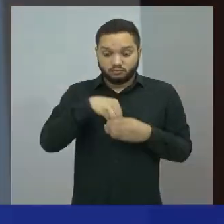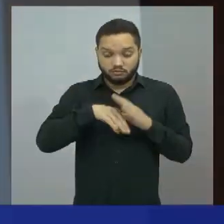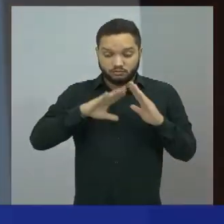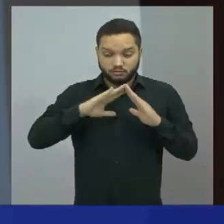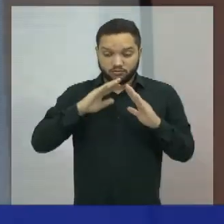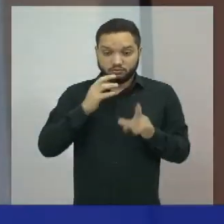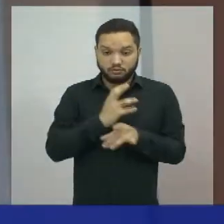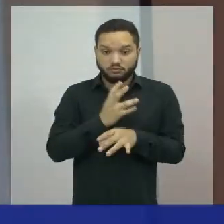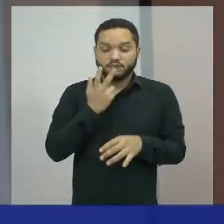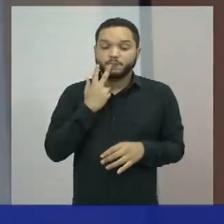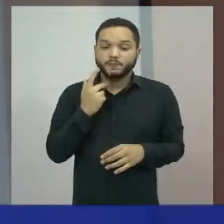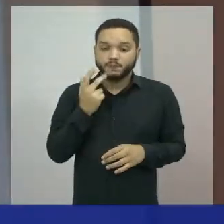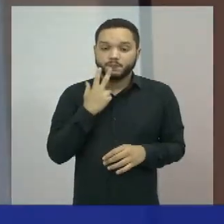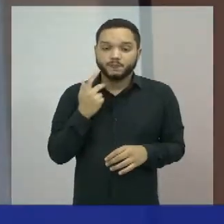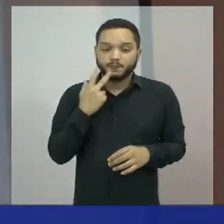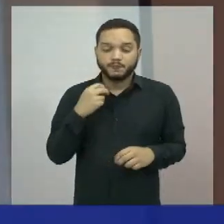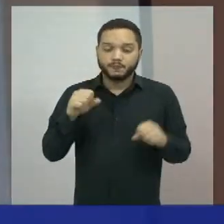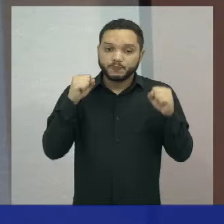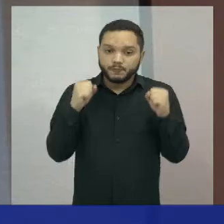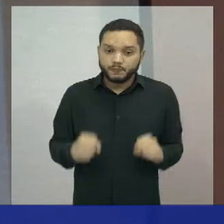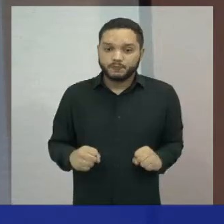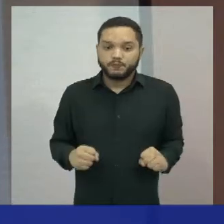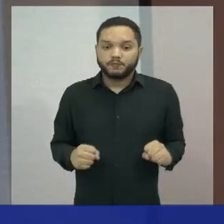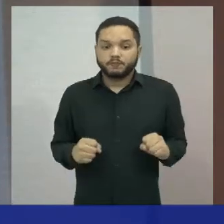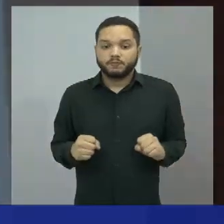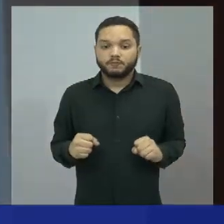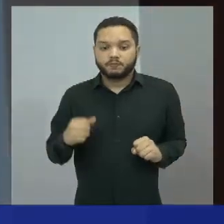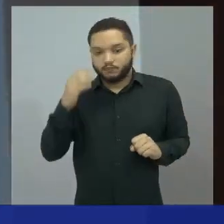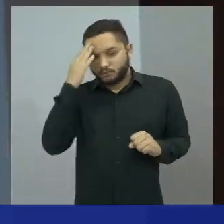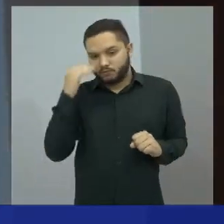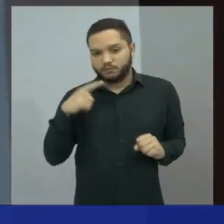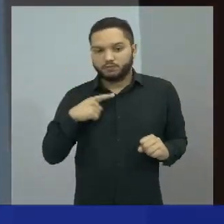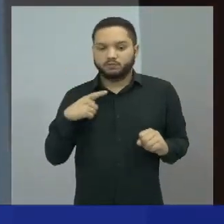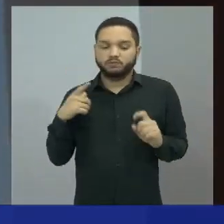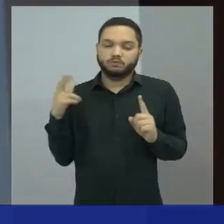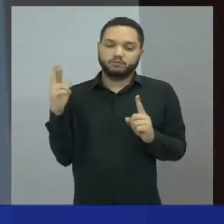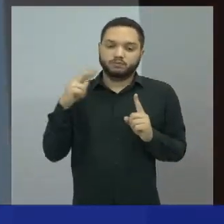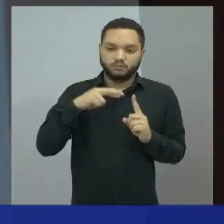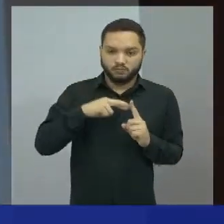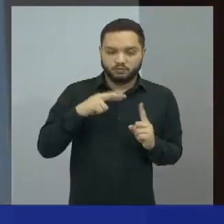que aqui está, possa saber ter referências